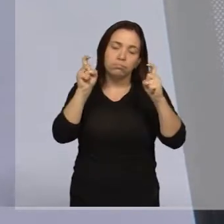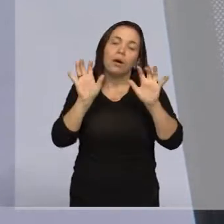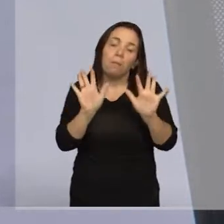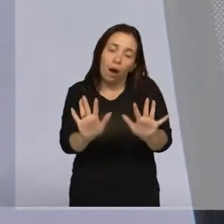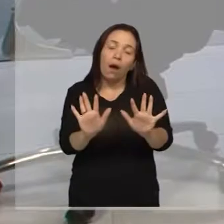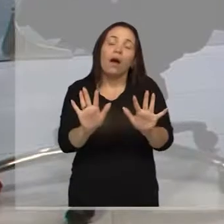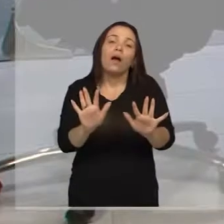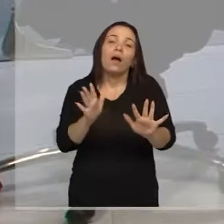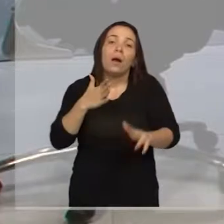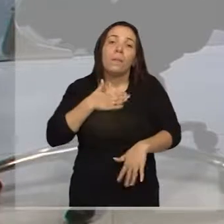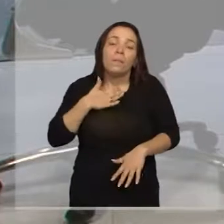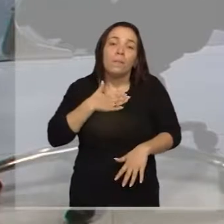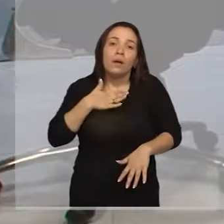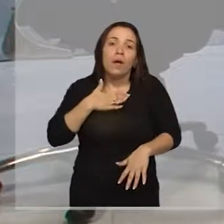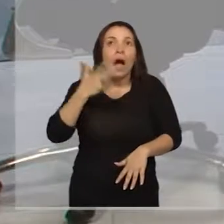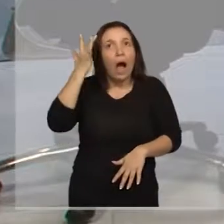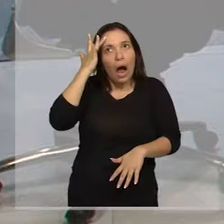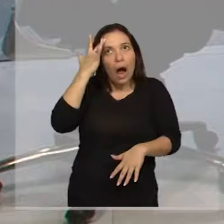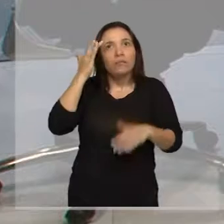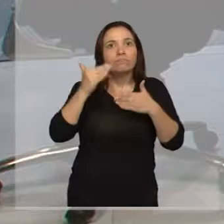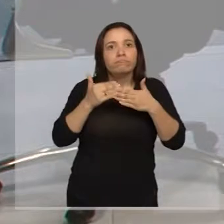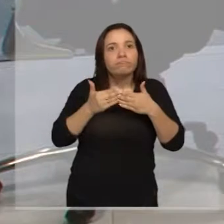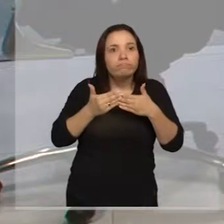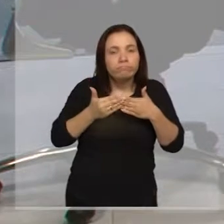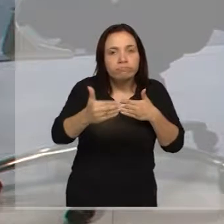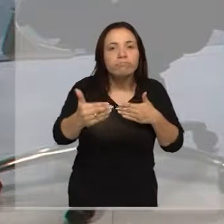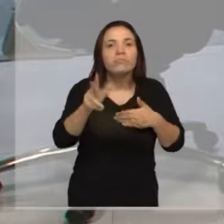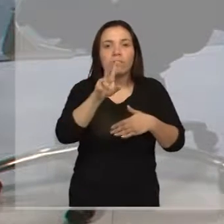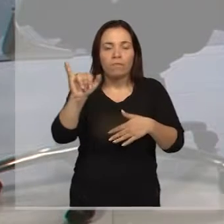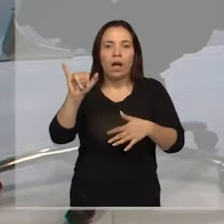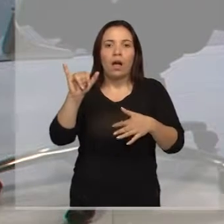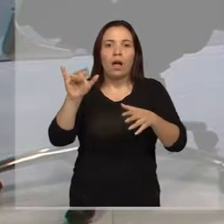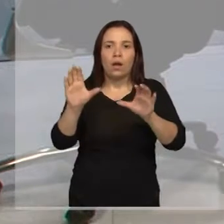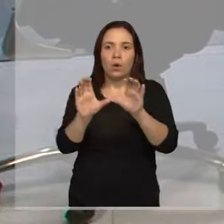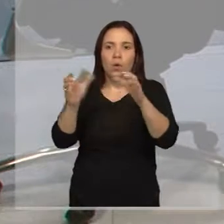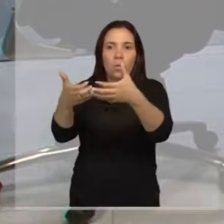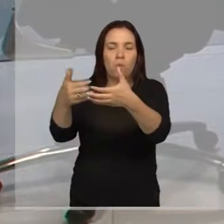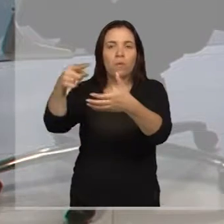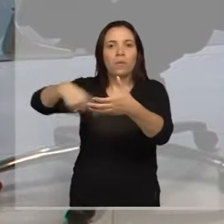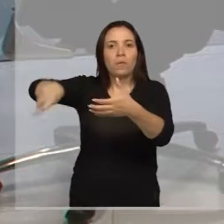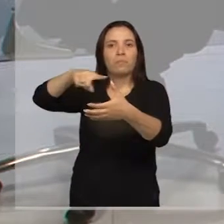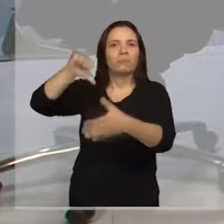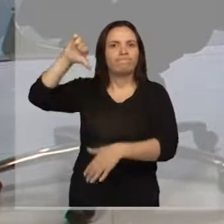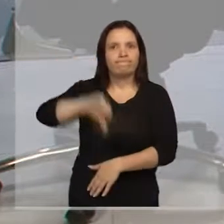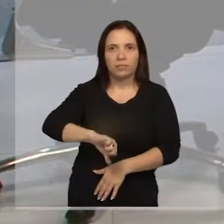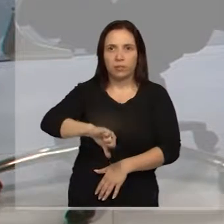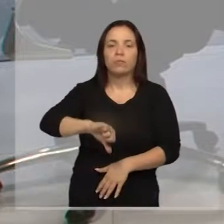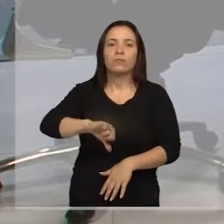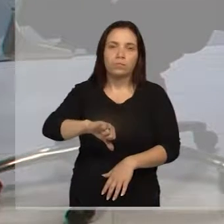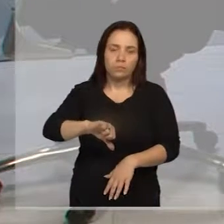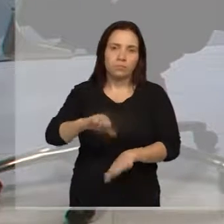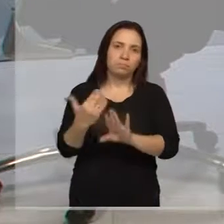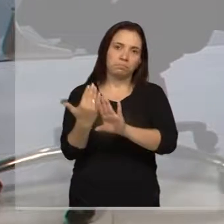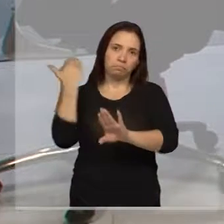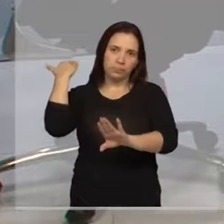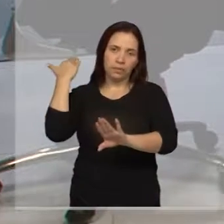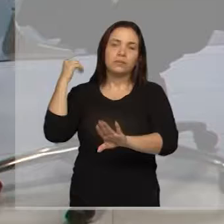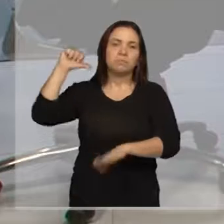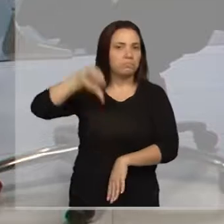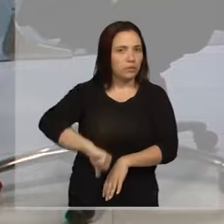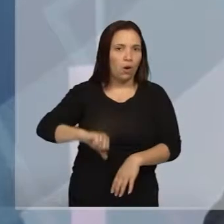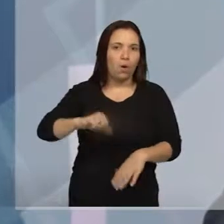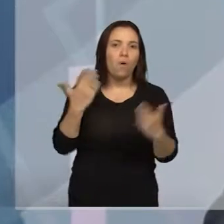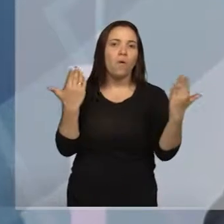Mas a minha expectativa é que esse parlamento ele é muito pior do que o passado, certo? Tem um detalhe